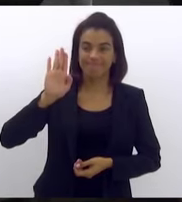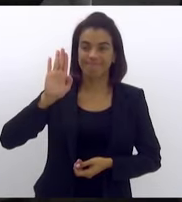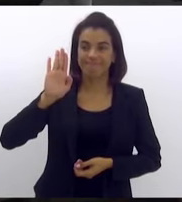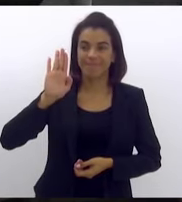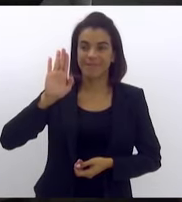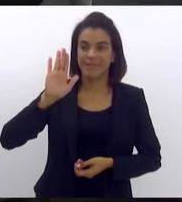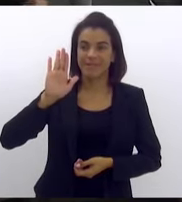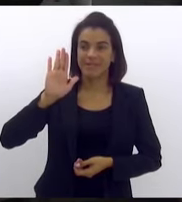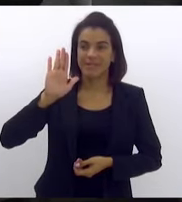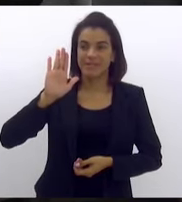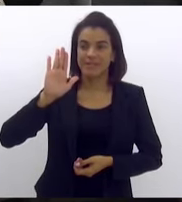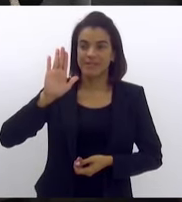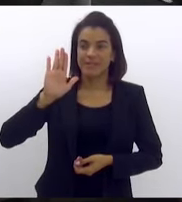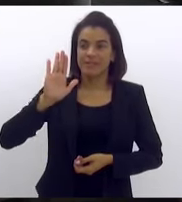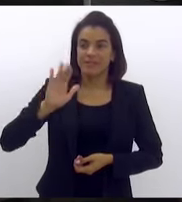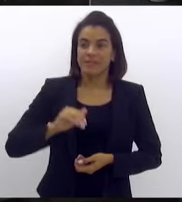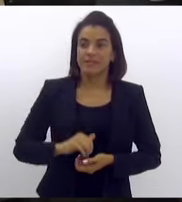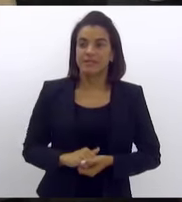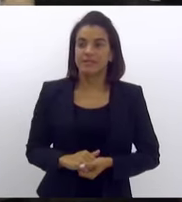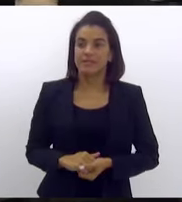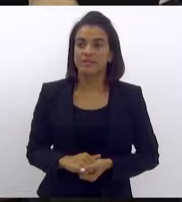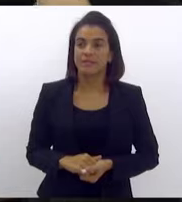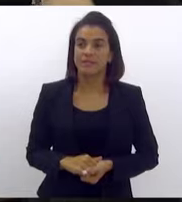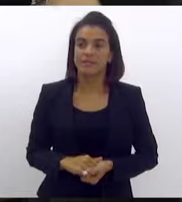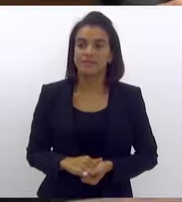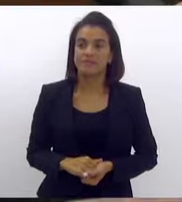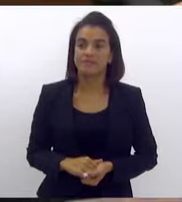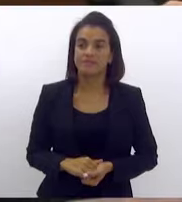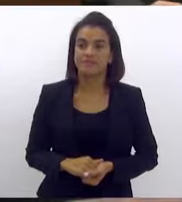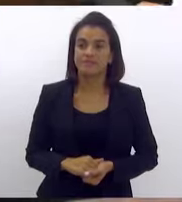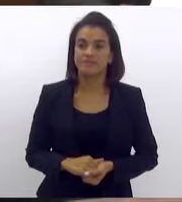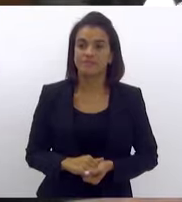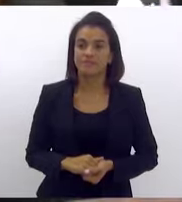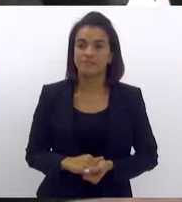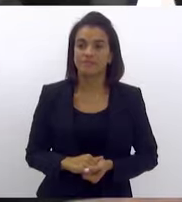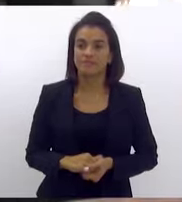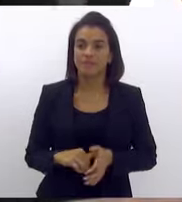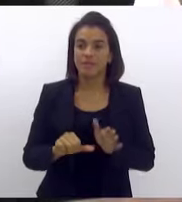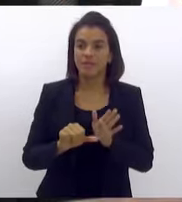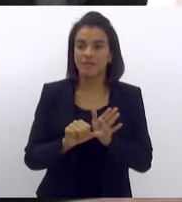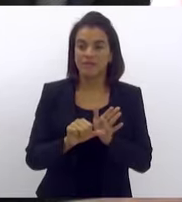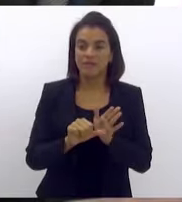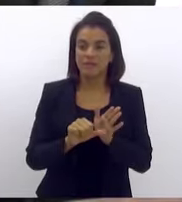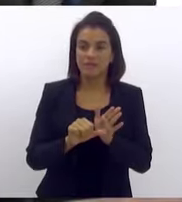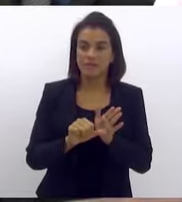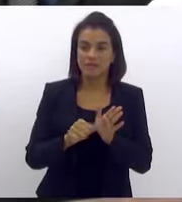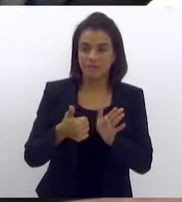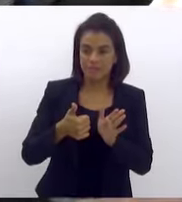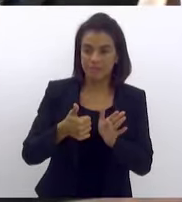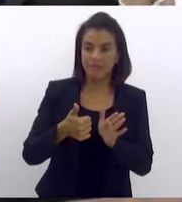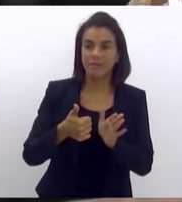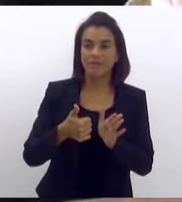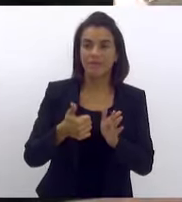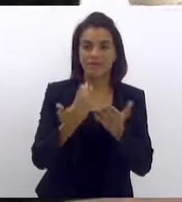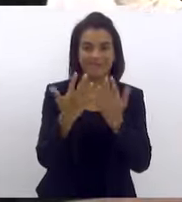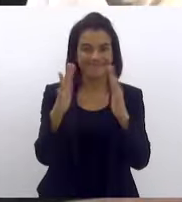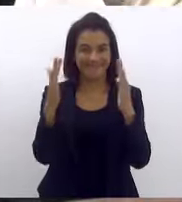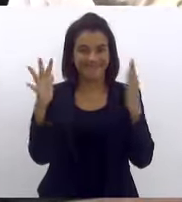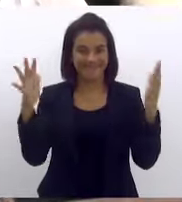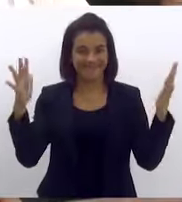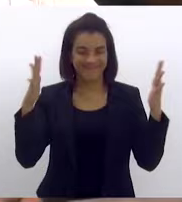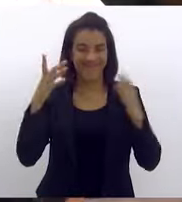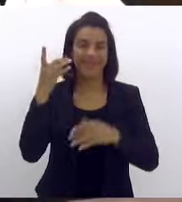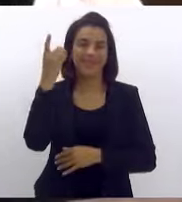Peraí. Primeiro, Eu queria saudar todos os